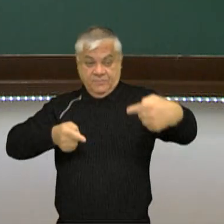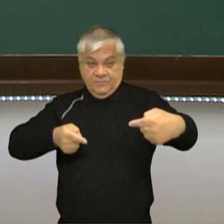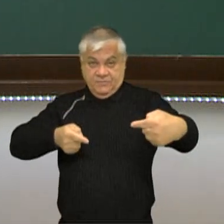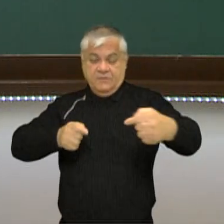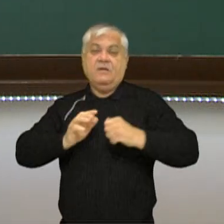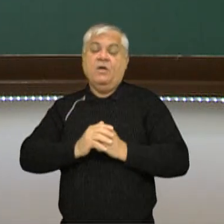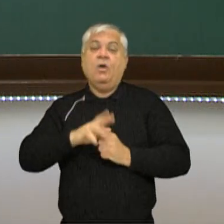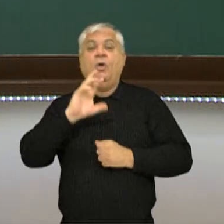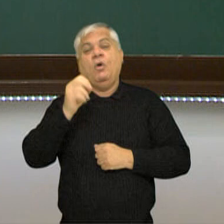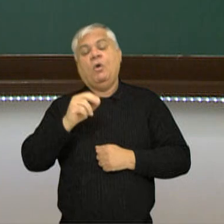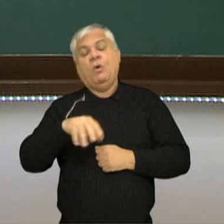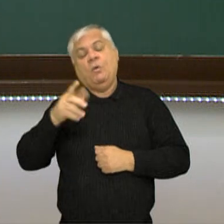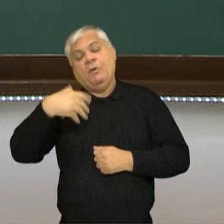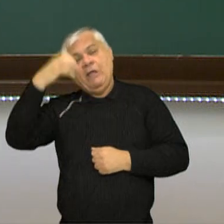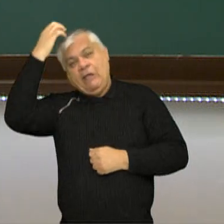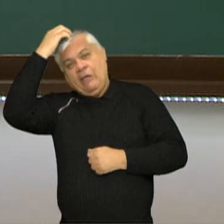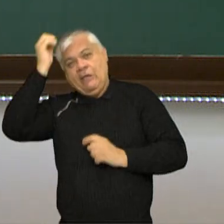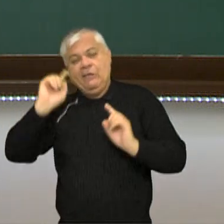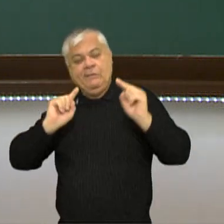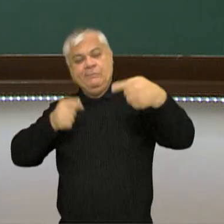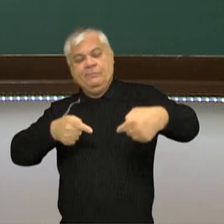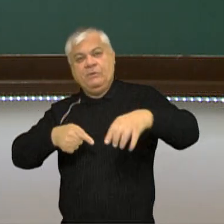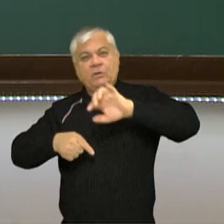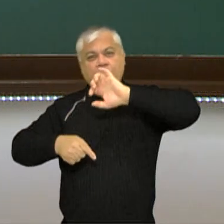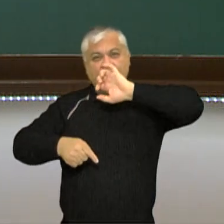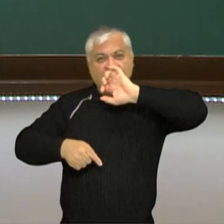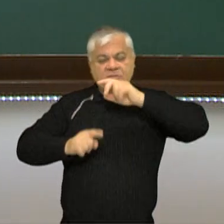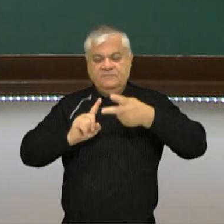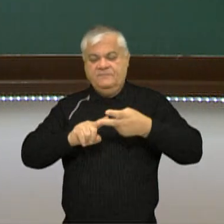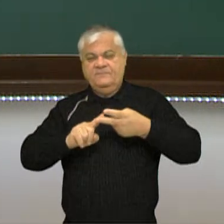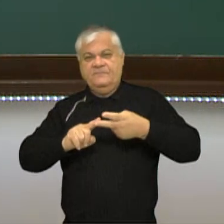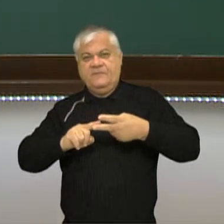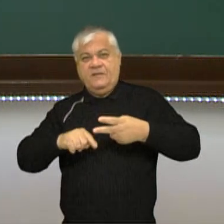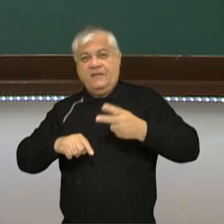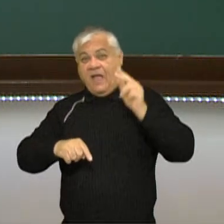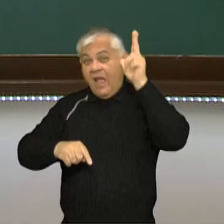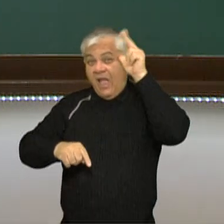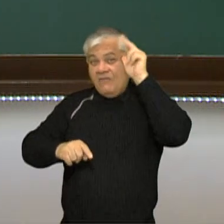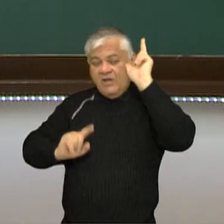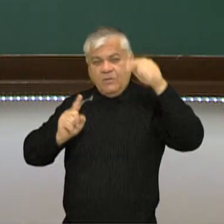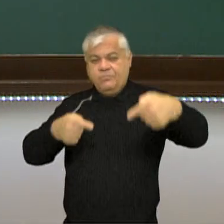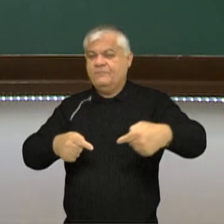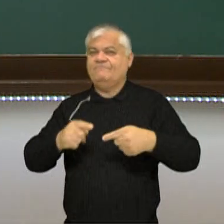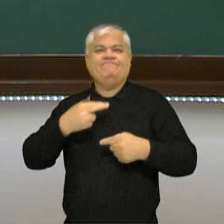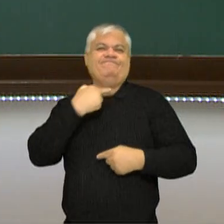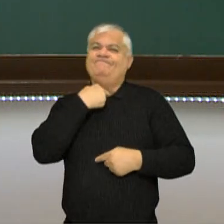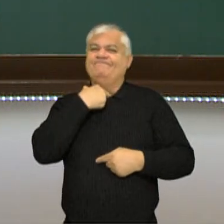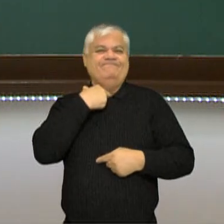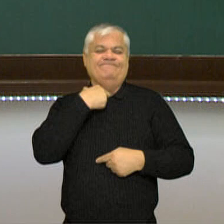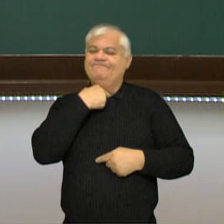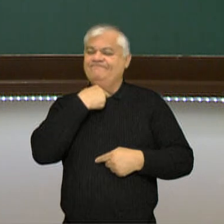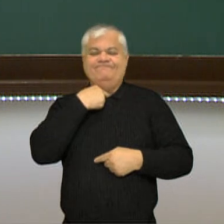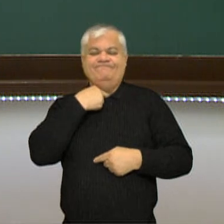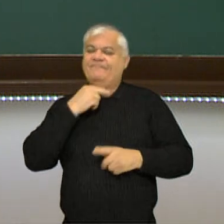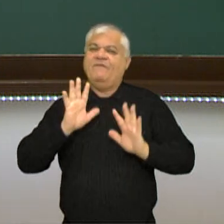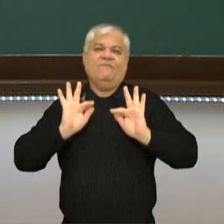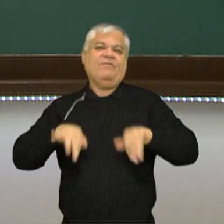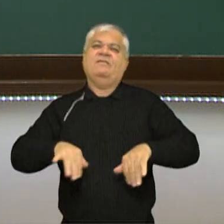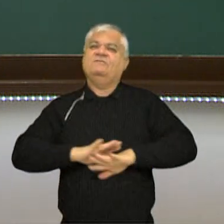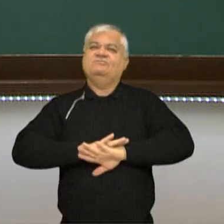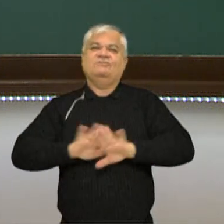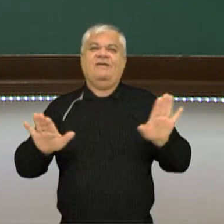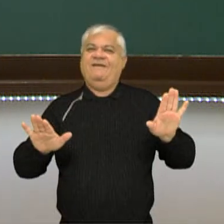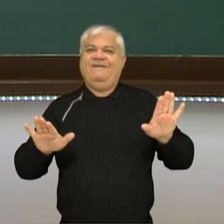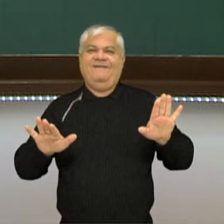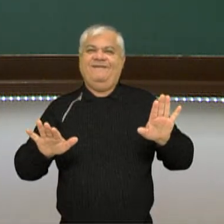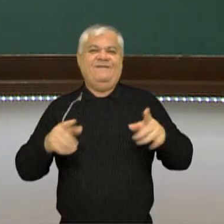rei contra rei e cavalo, isso não dá um checkmate. Na verdade, essa partida já terminou, certo? Porque nenhum